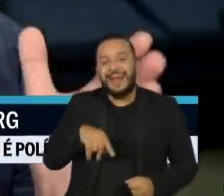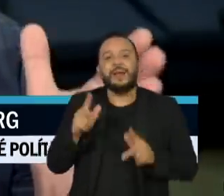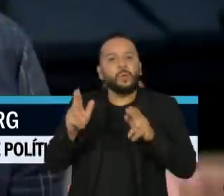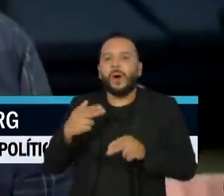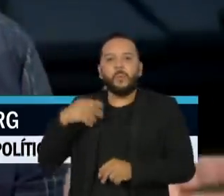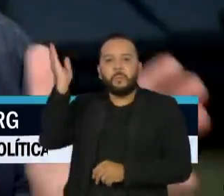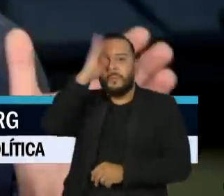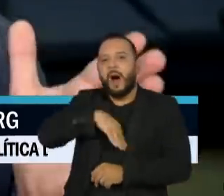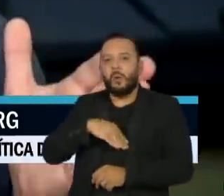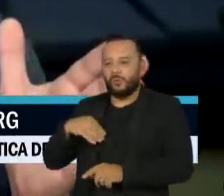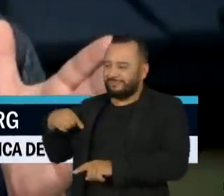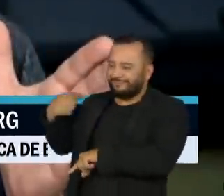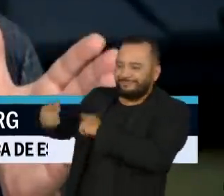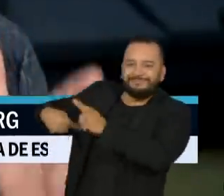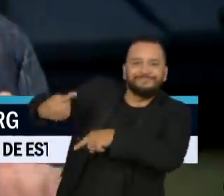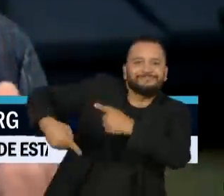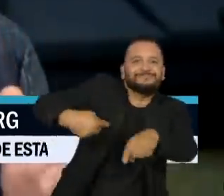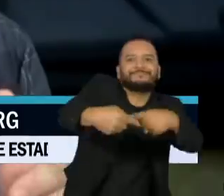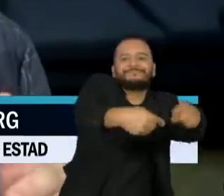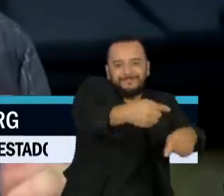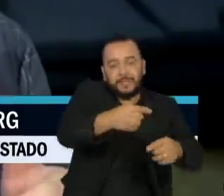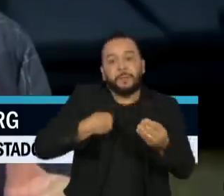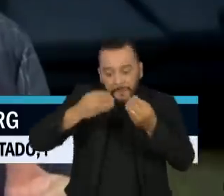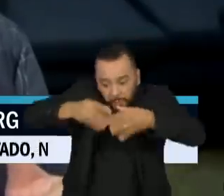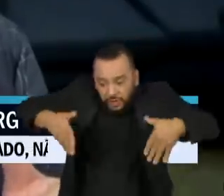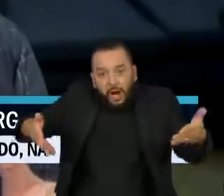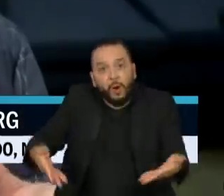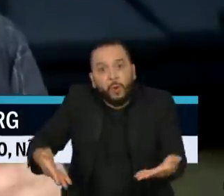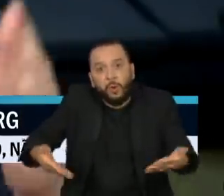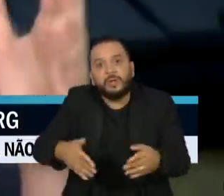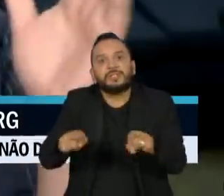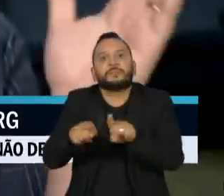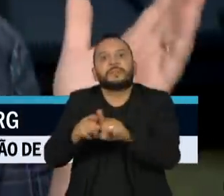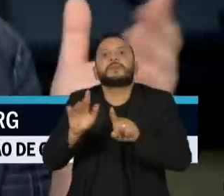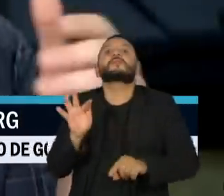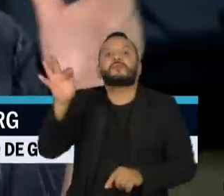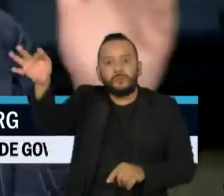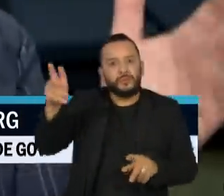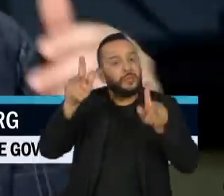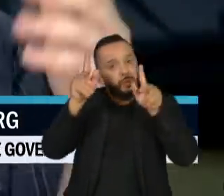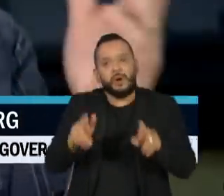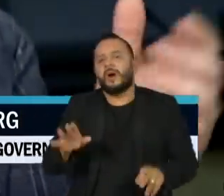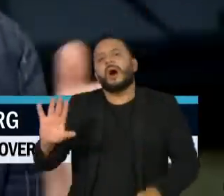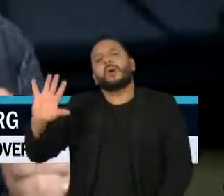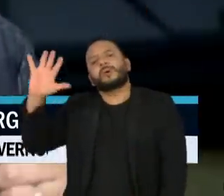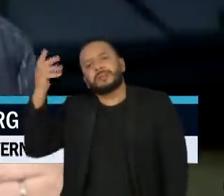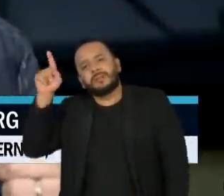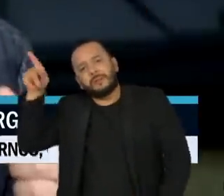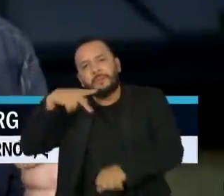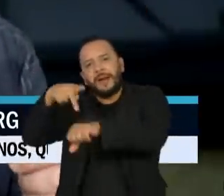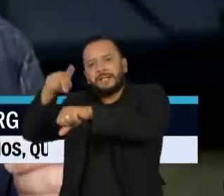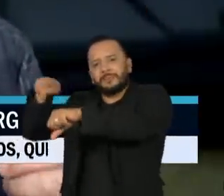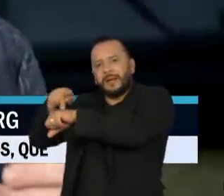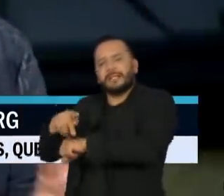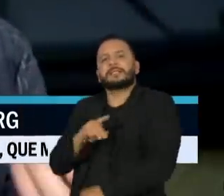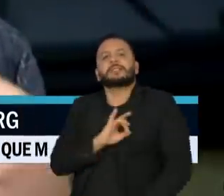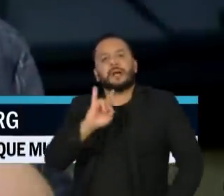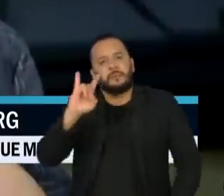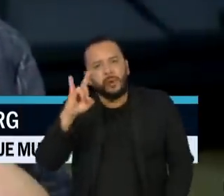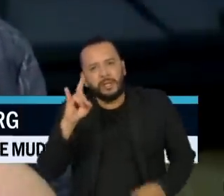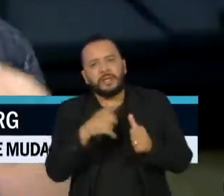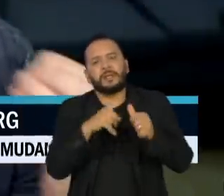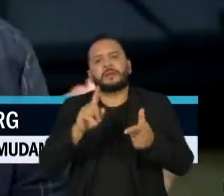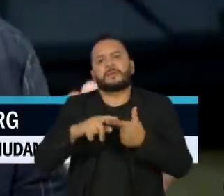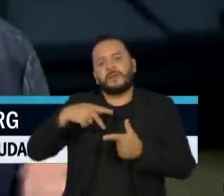deixa, vai prejudicar as pessoas que estão vivas hoje e as próximas gerações, como aconteceu na Bolívia, no Peru e outros lugares onde a gente teve mineração.